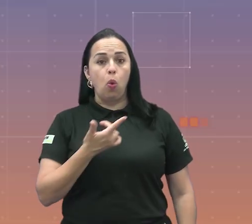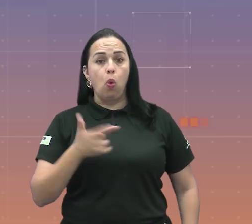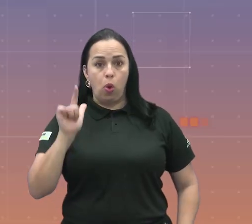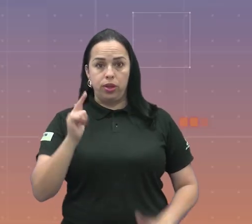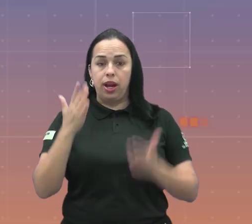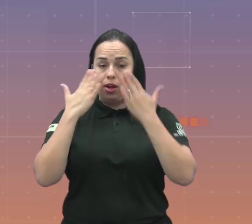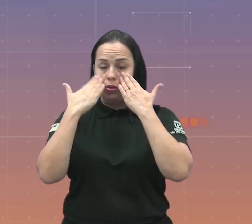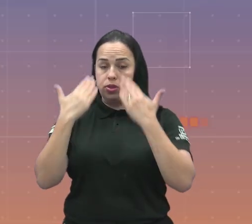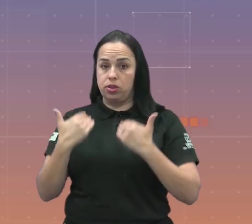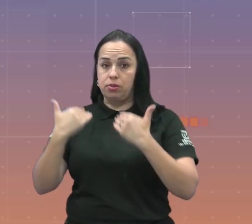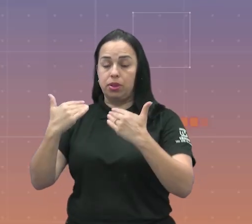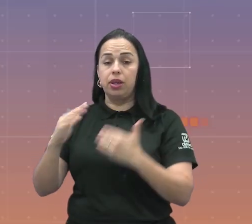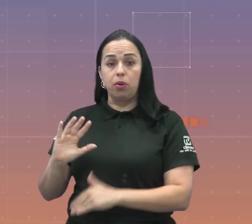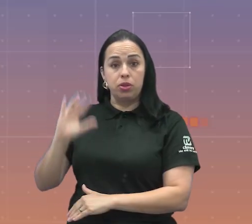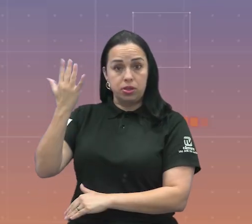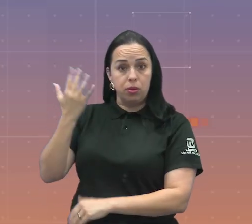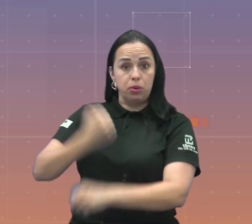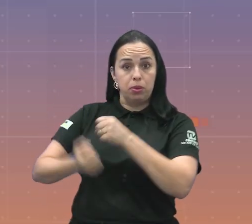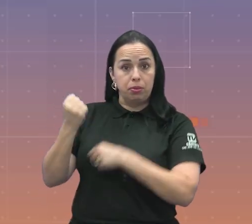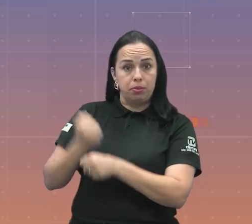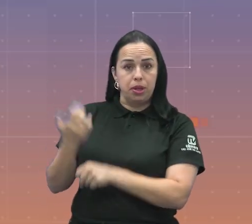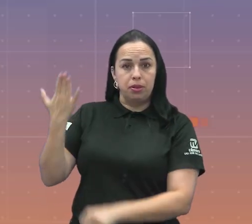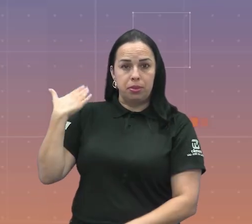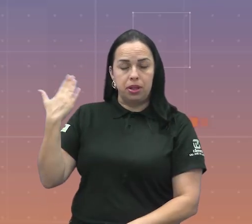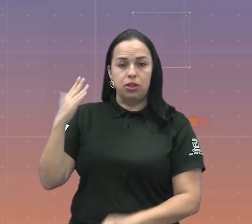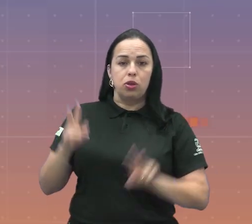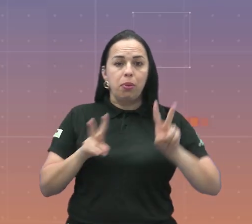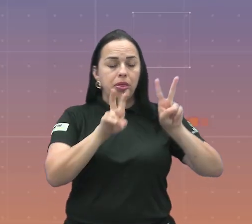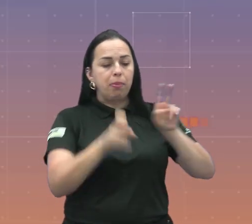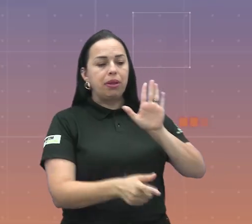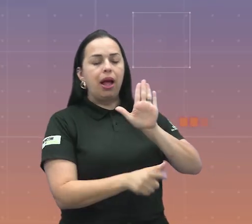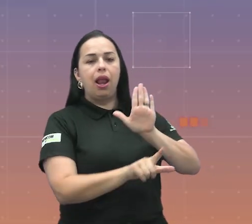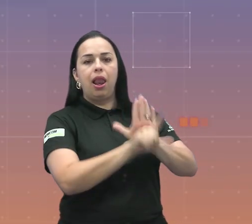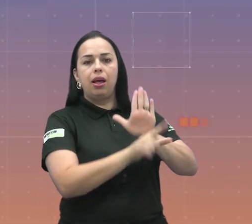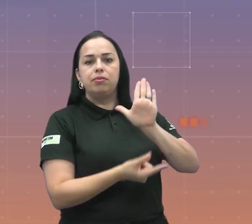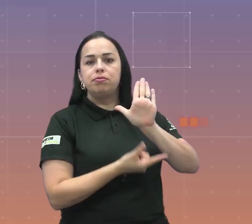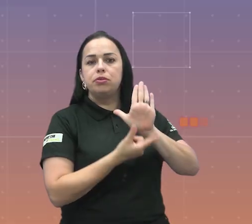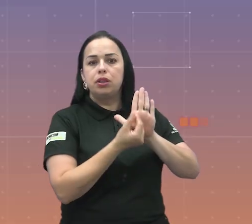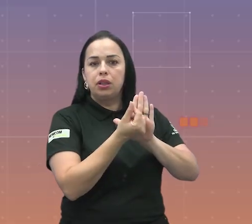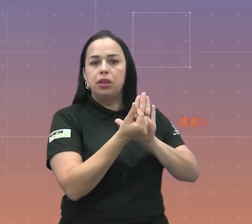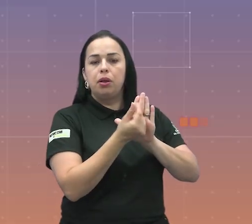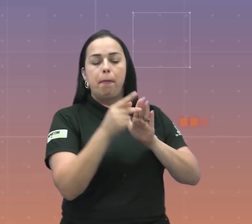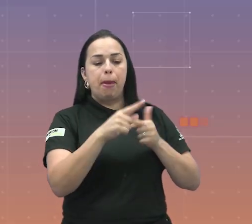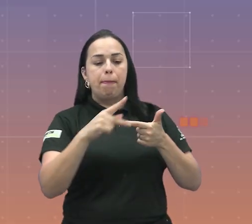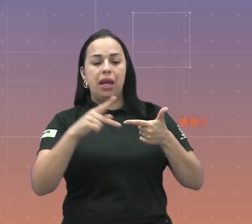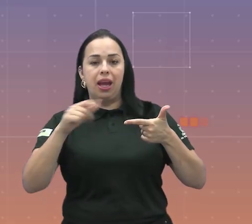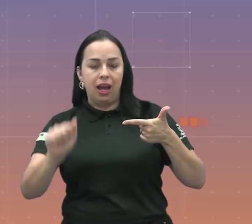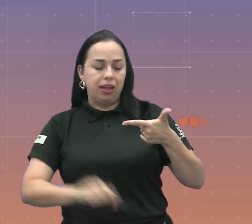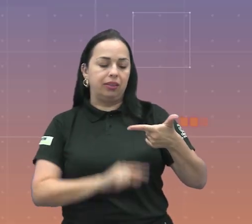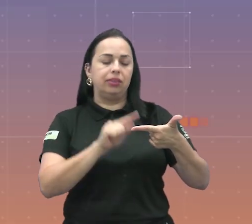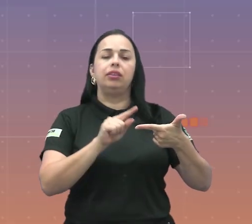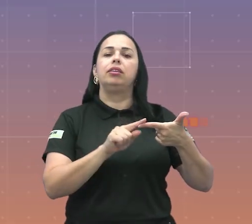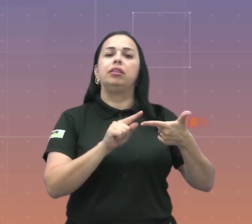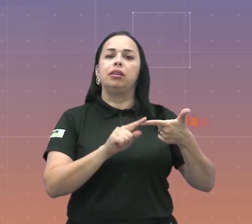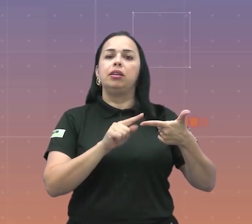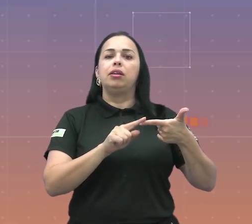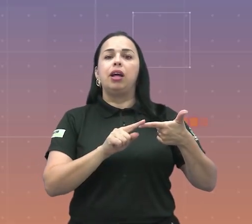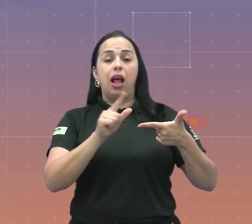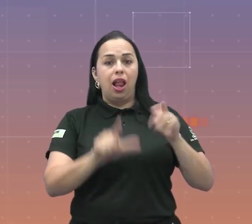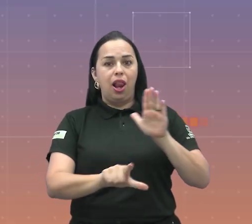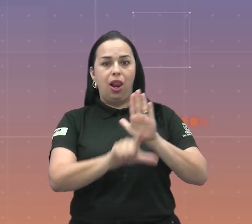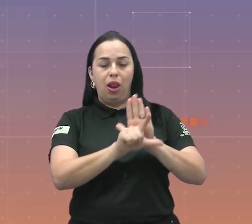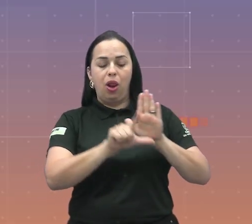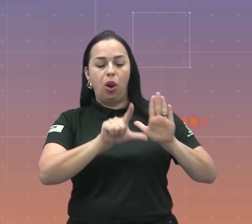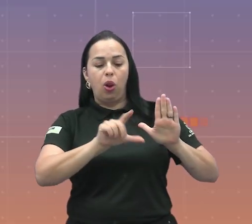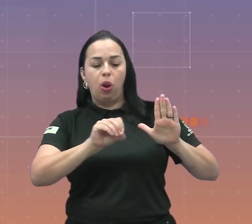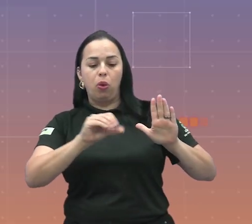audiência pública que também aconteceu em 2025 foi sobre as leis orçamentárias que discutem sobre o PPA, Plano